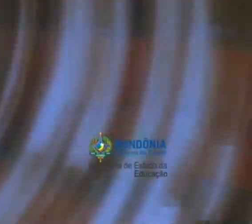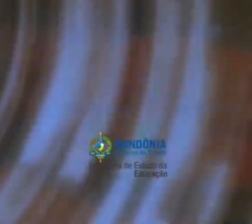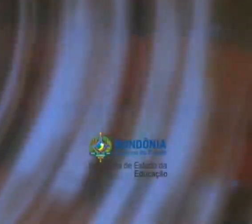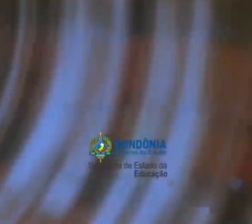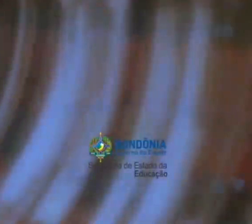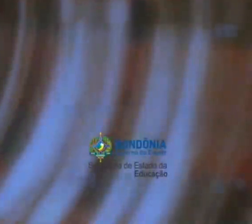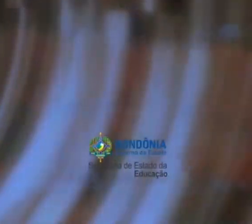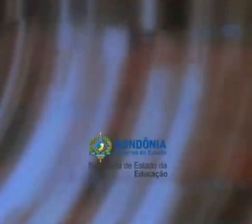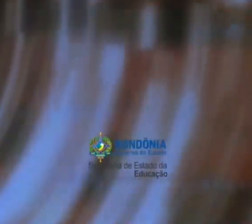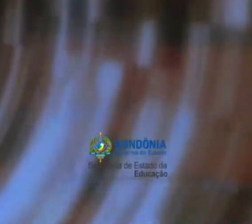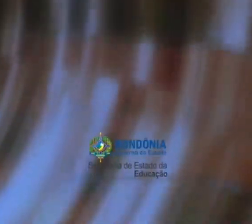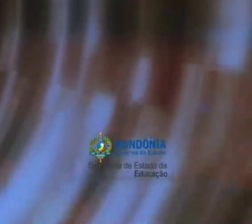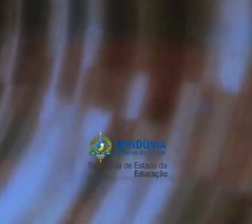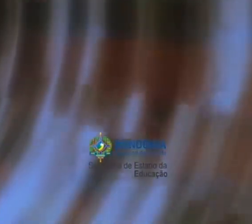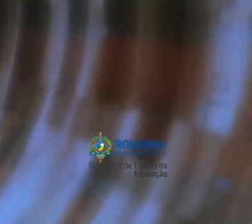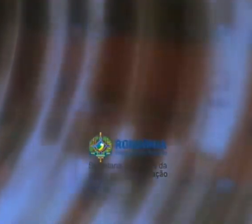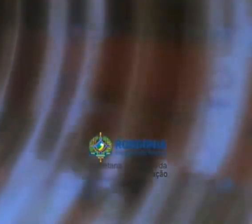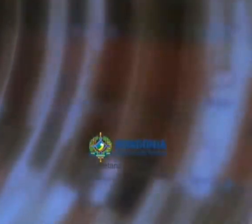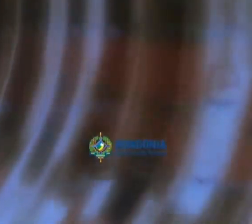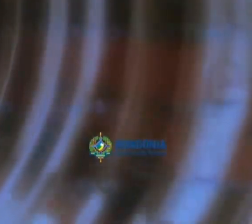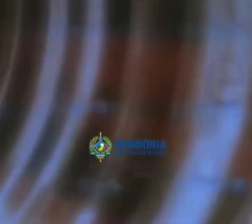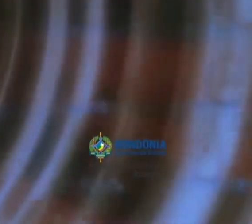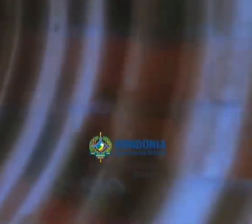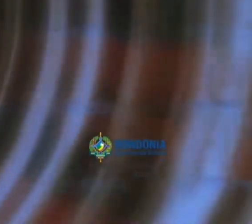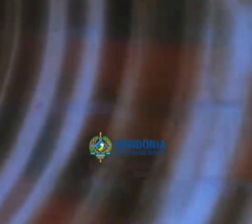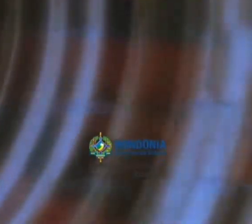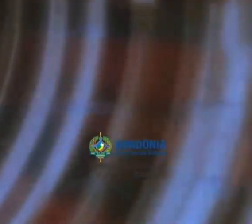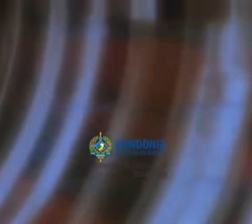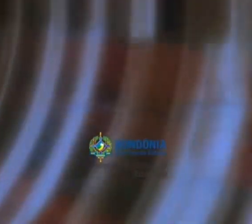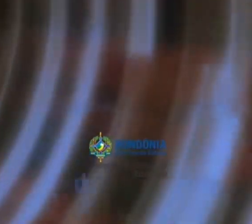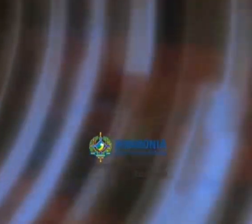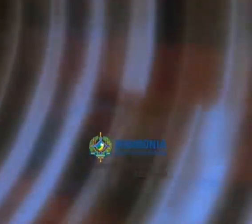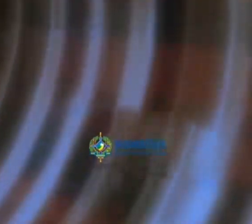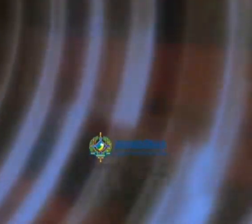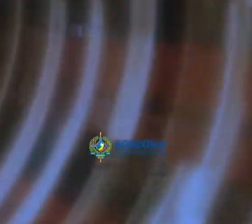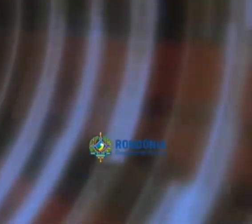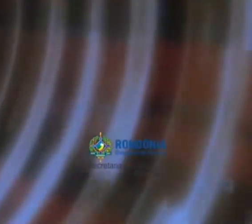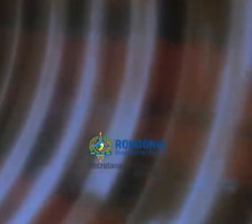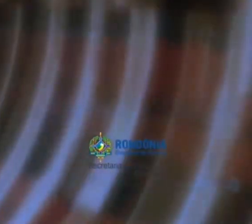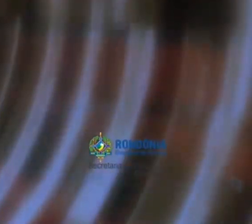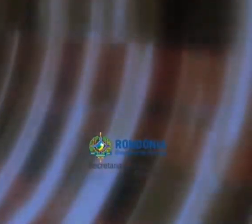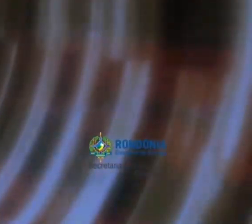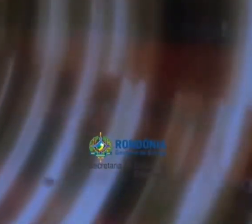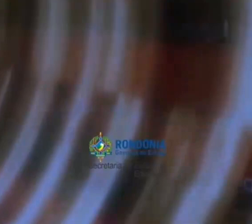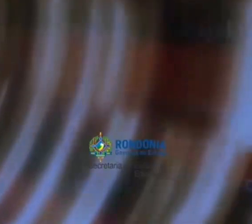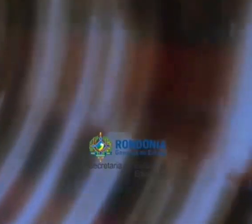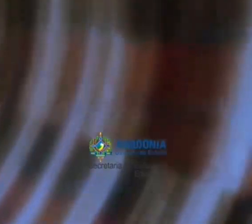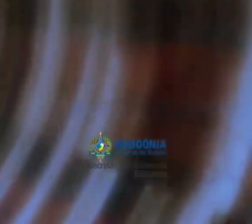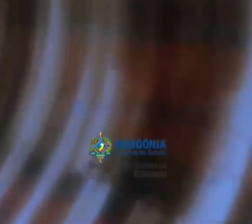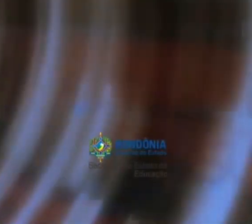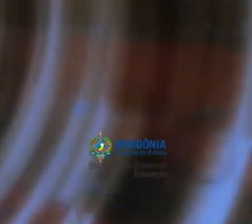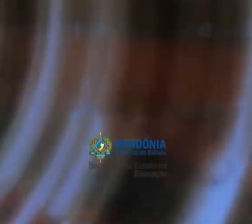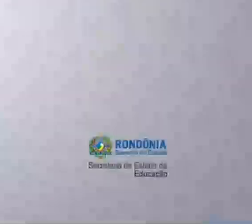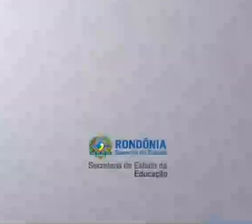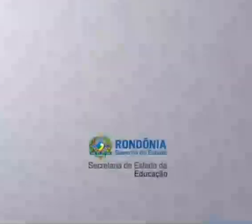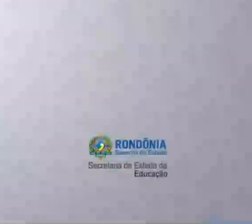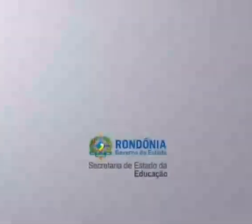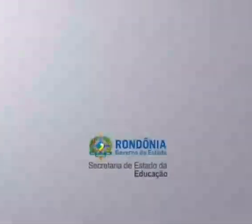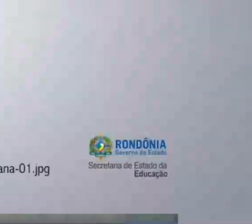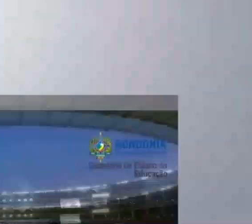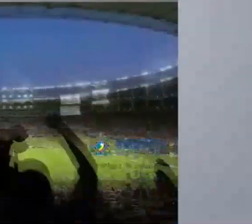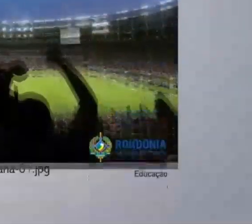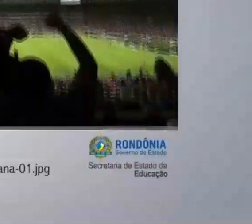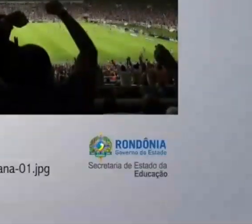Brasil que é rico em manifestações culturais. Os costumes, sotaques e manias são diversos no mundo inteiro.